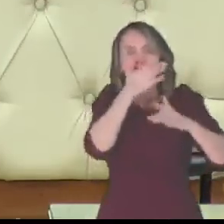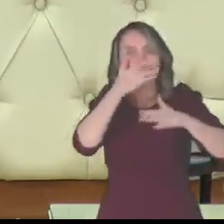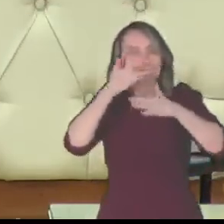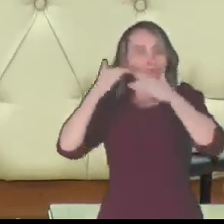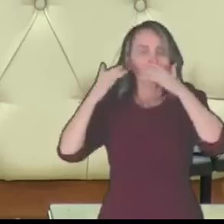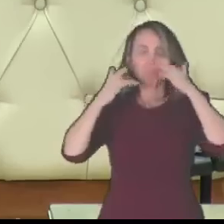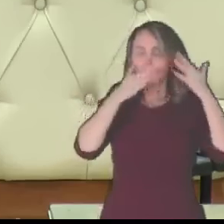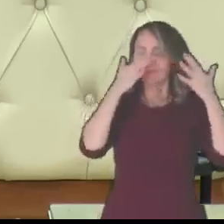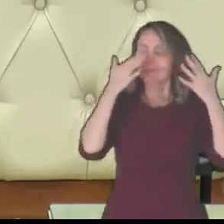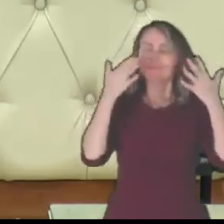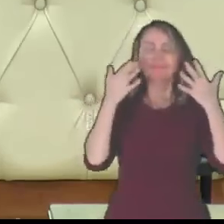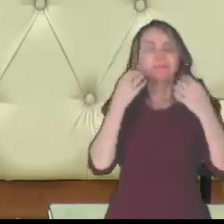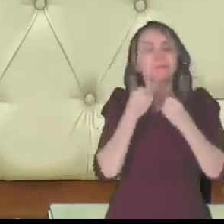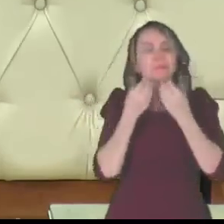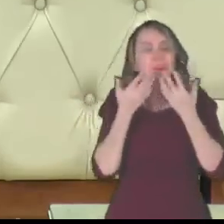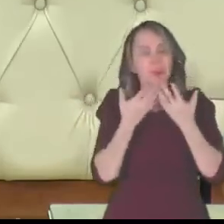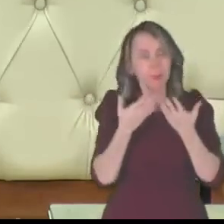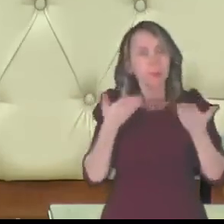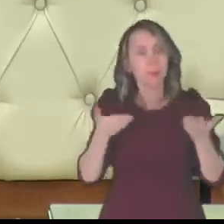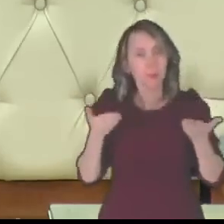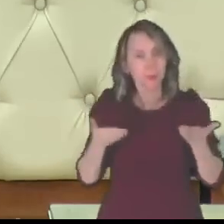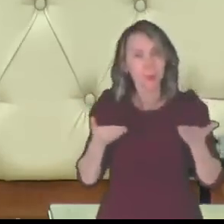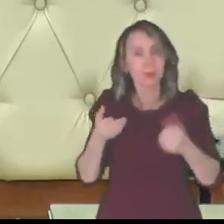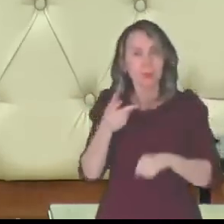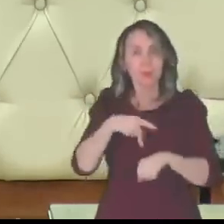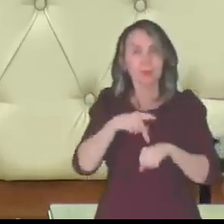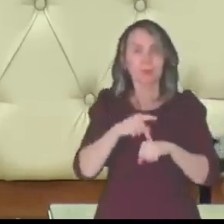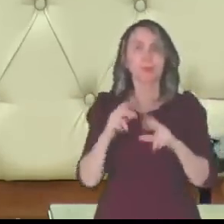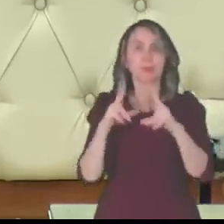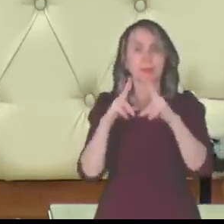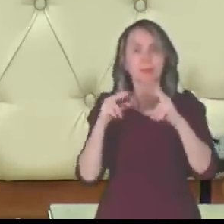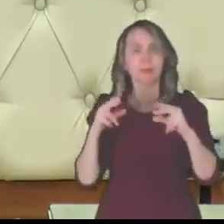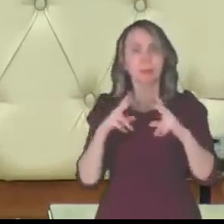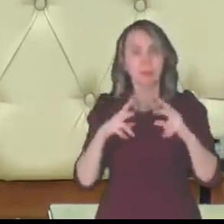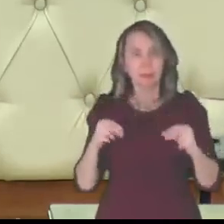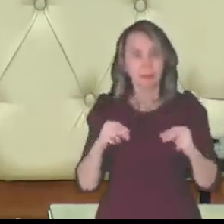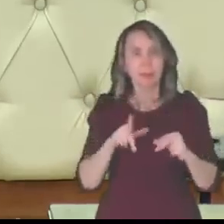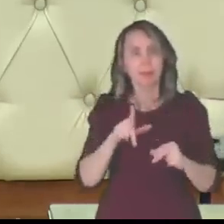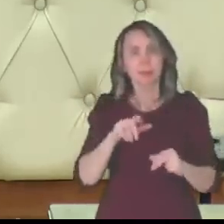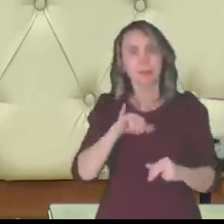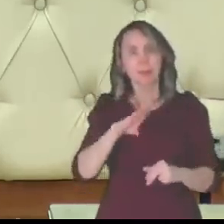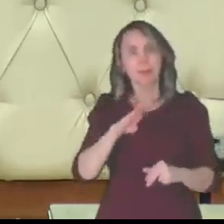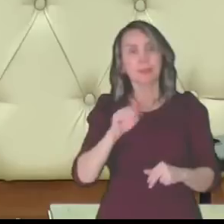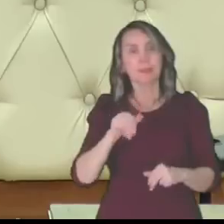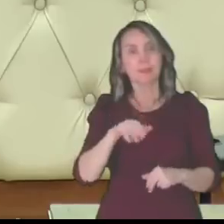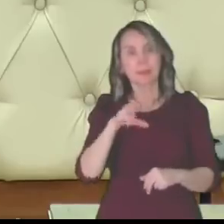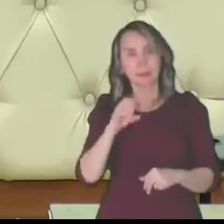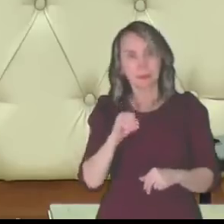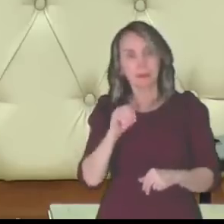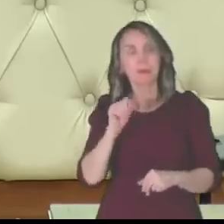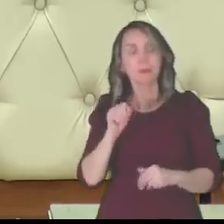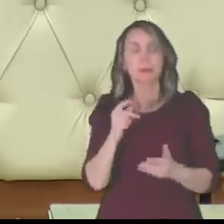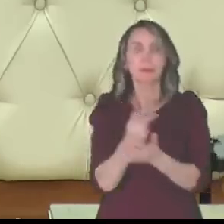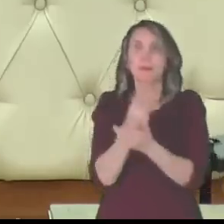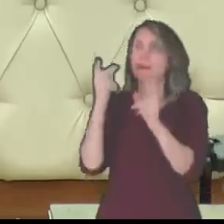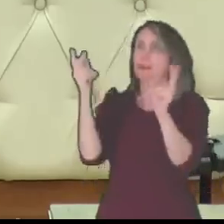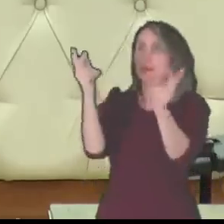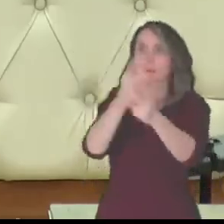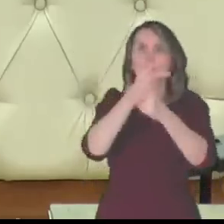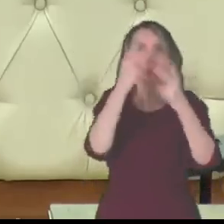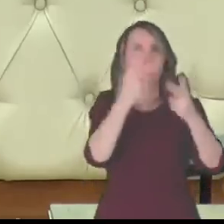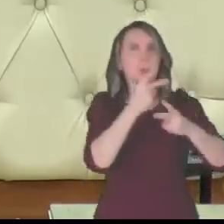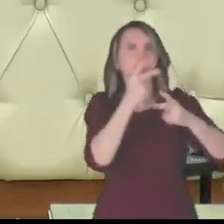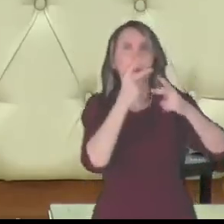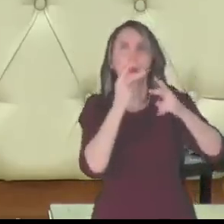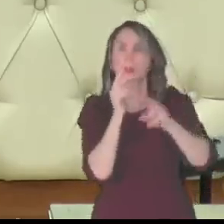e ainda hoje tem partes do Líbano que tem cegos florestas de Cedro quando o vento bate no cérebro o